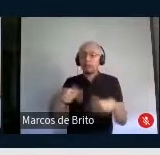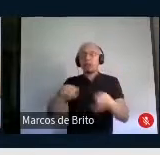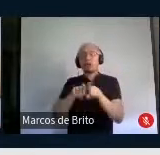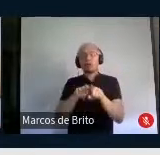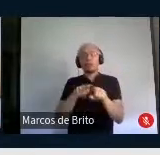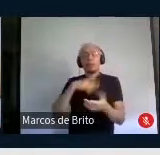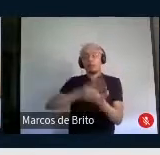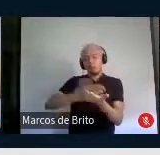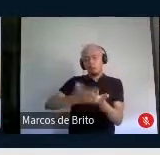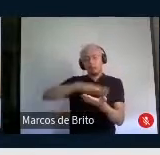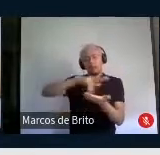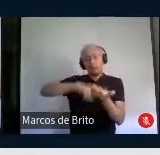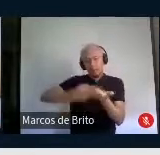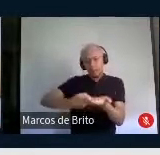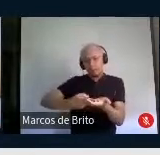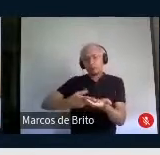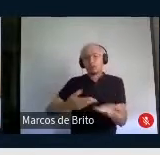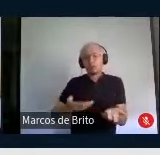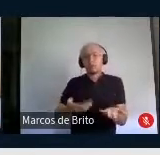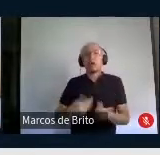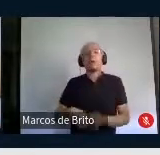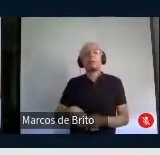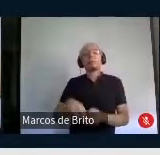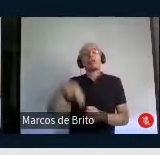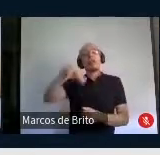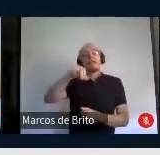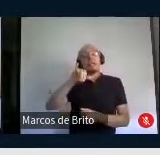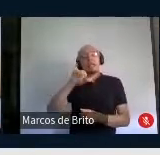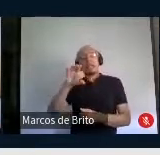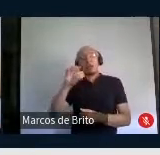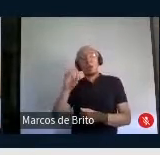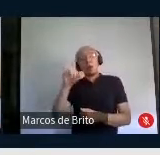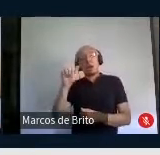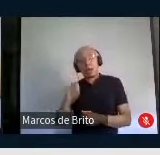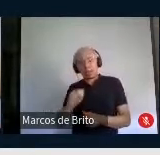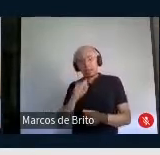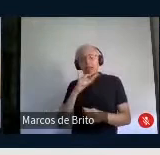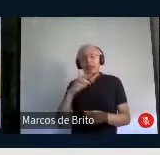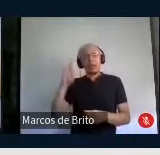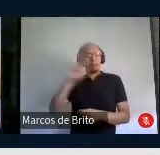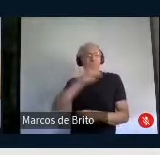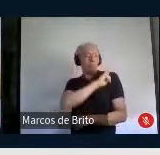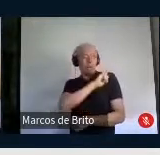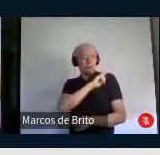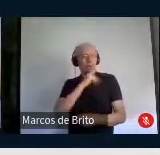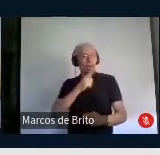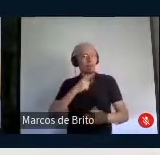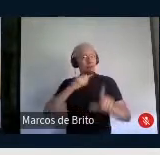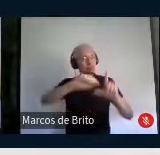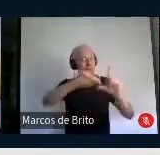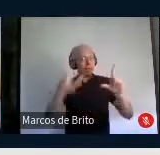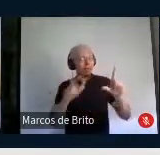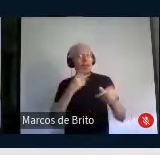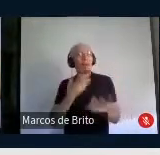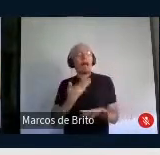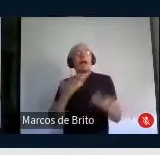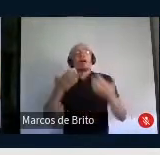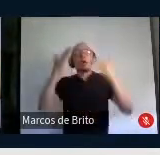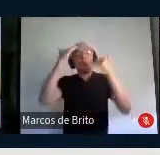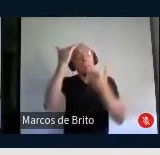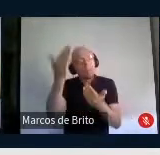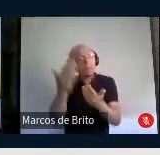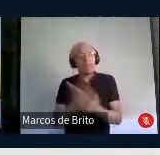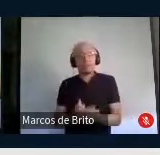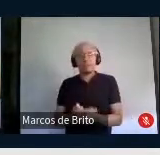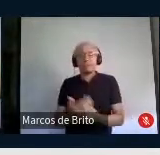sinais. Nicolas, que está responsável pela plataforma, muito obrigada por estar nos assistindo e qualquer coisa a gente